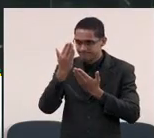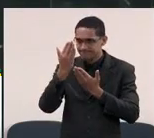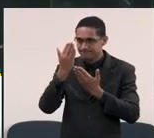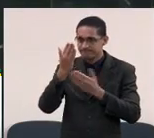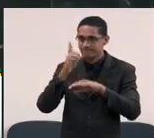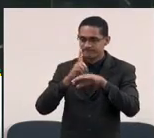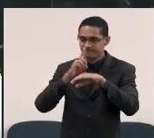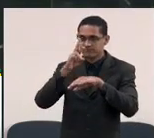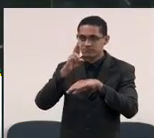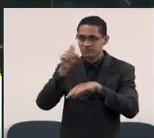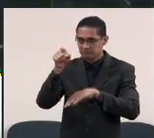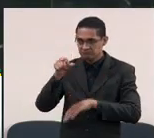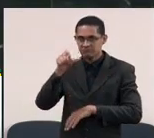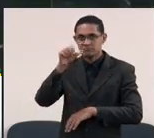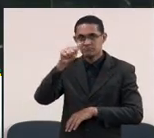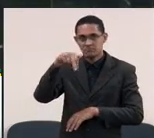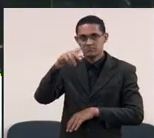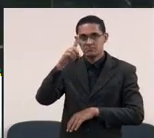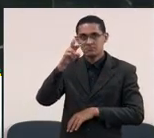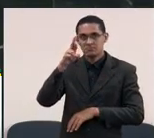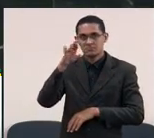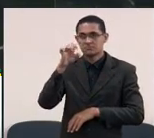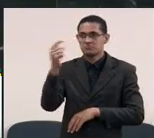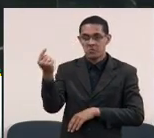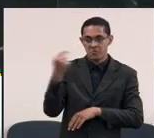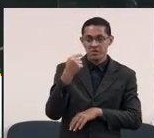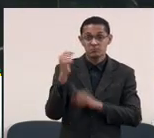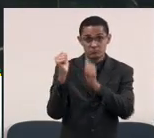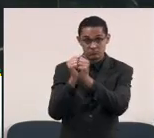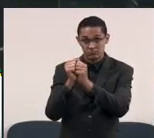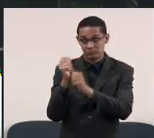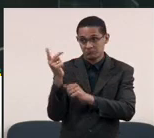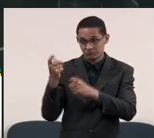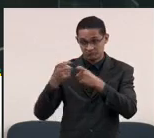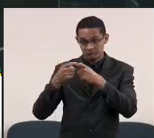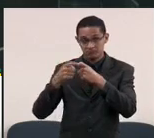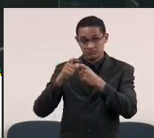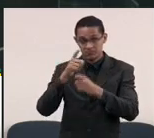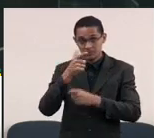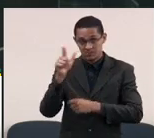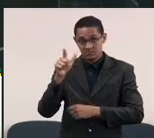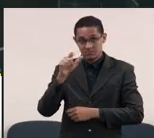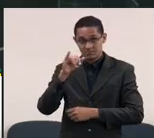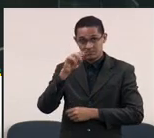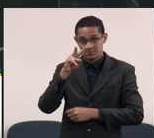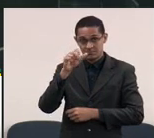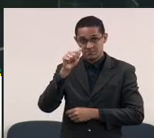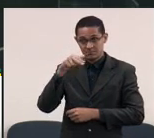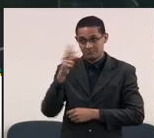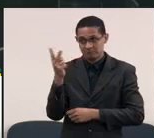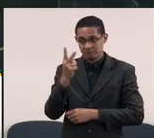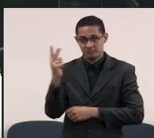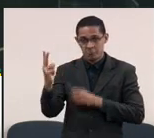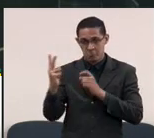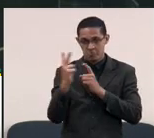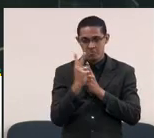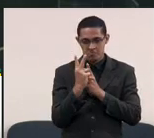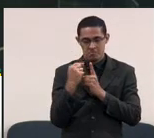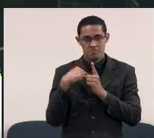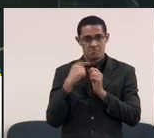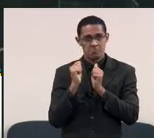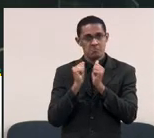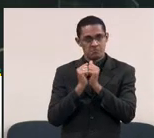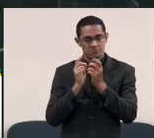doutor André, que nos procurou, juntamente com a doutora Ivana Sei, para fazer essa propositura de